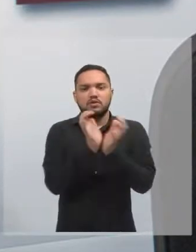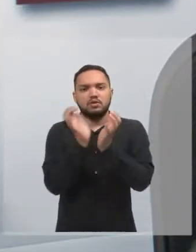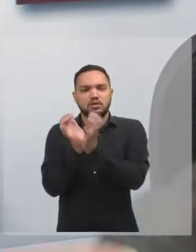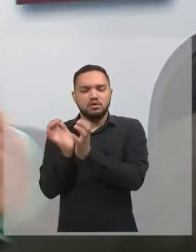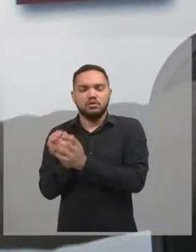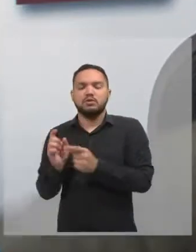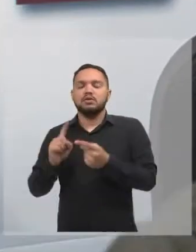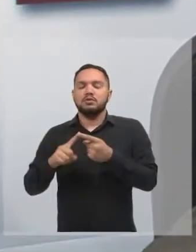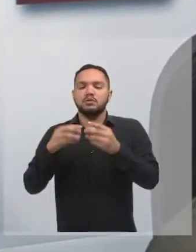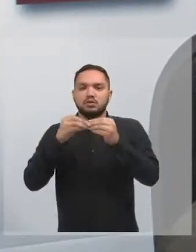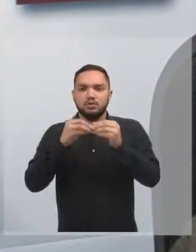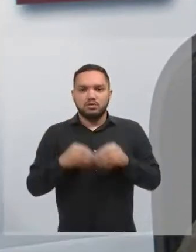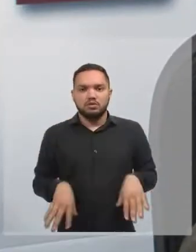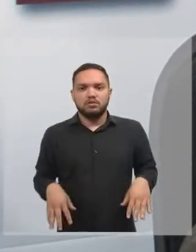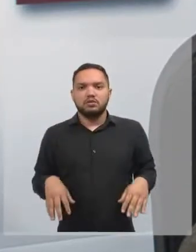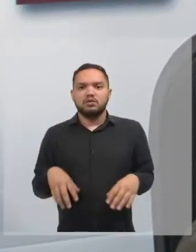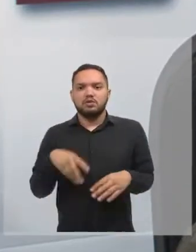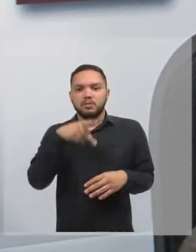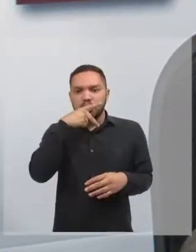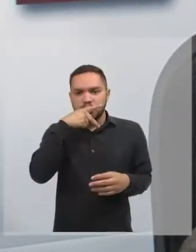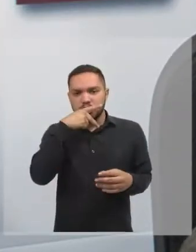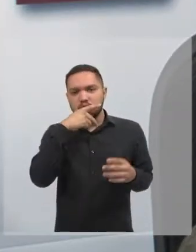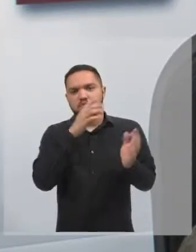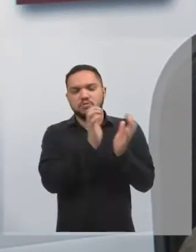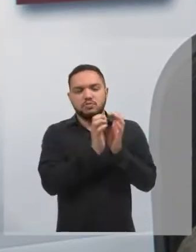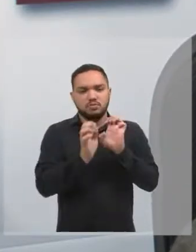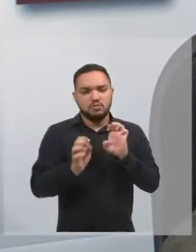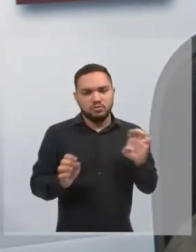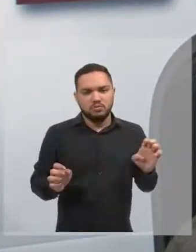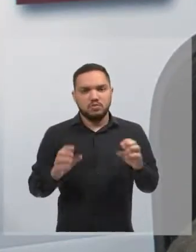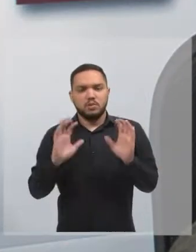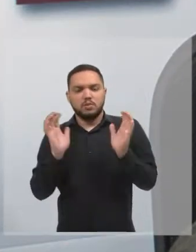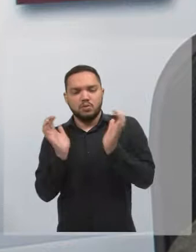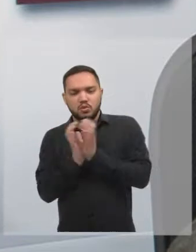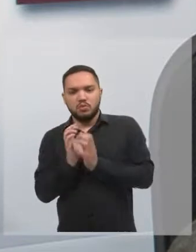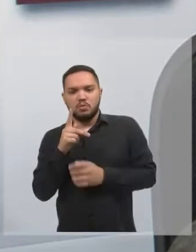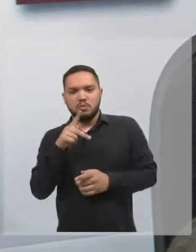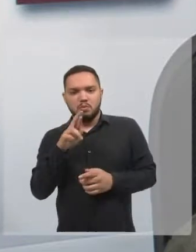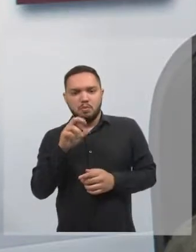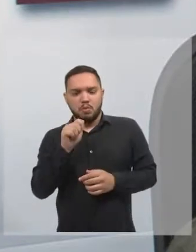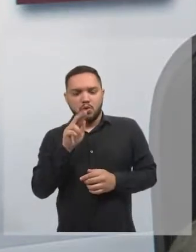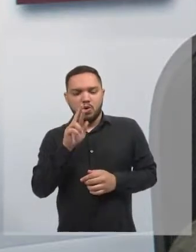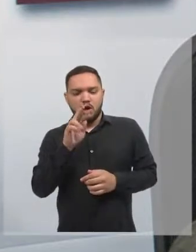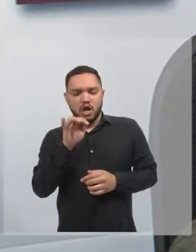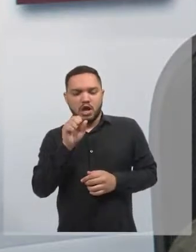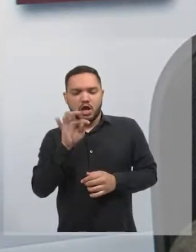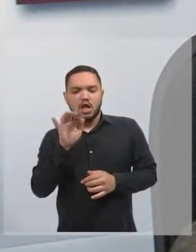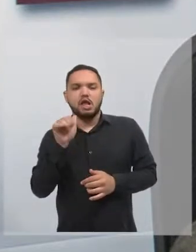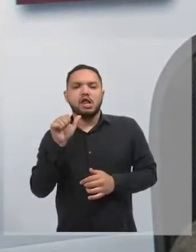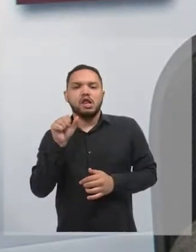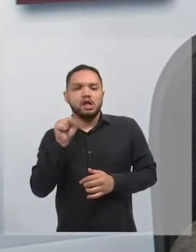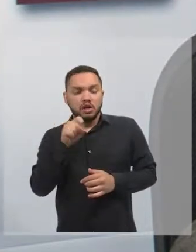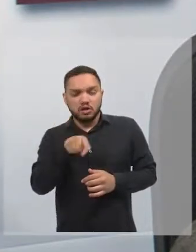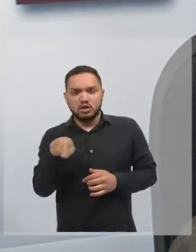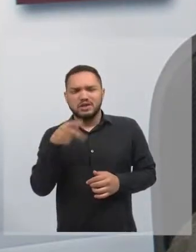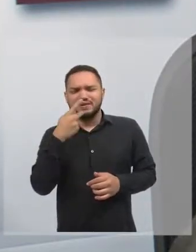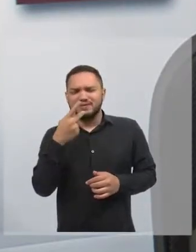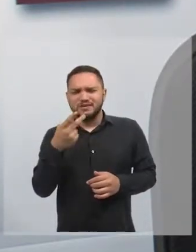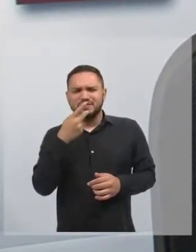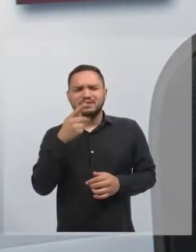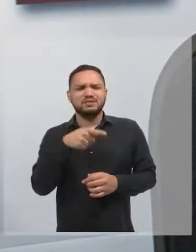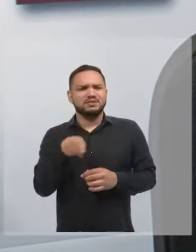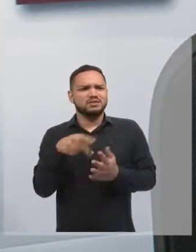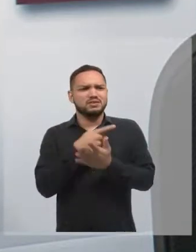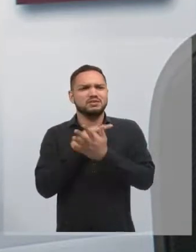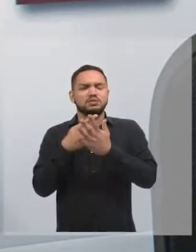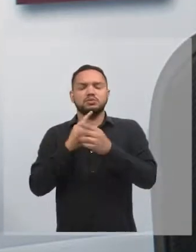essa tese, setores de partido de esquerda, de setores progressistas, levantam essa tese porque encontram